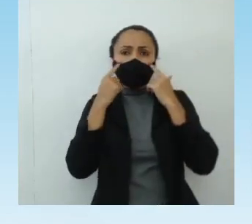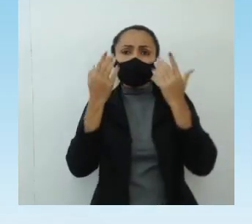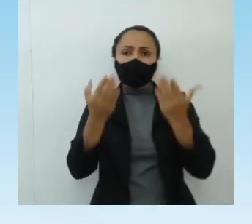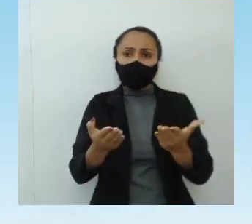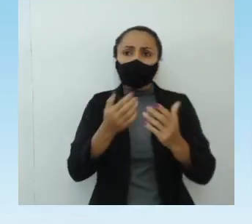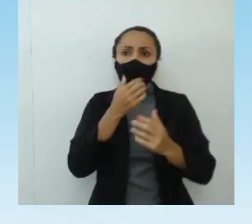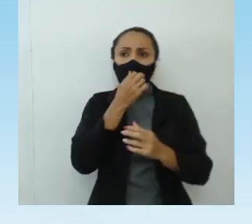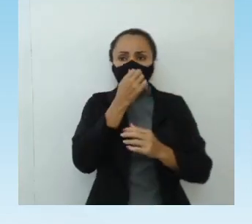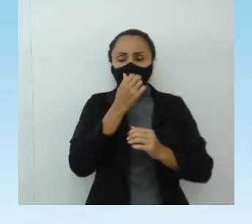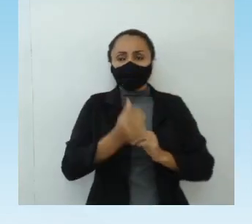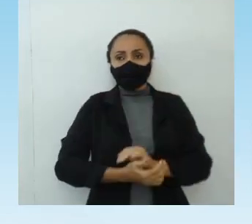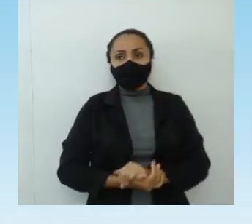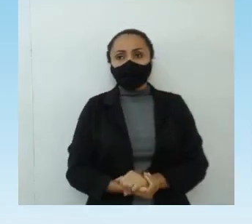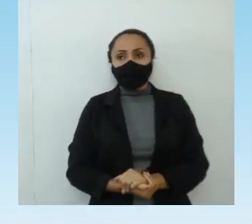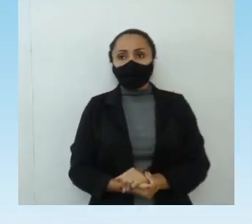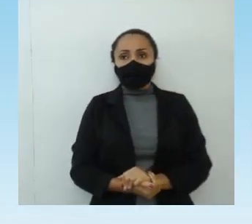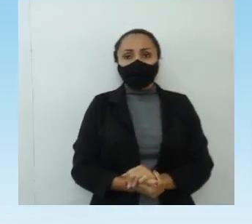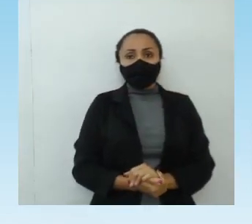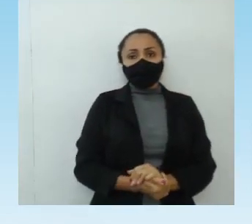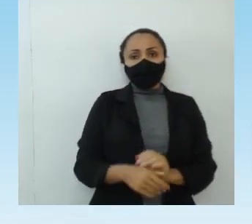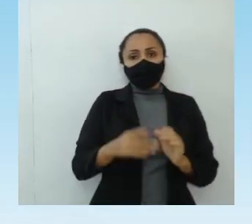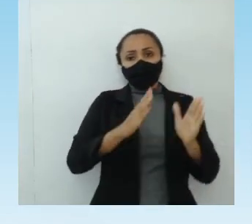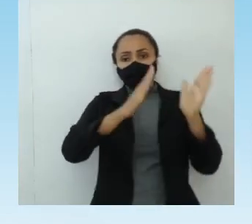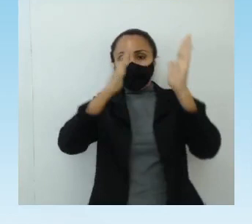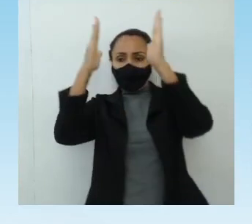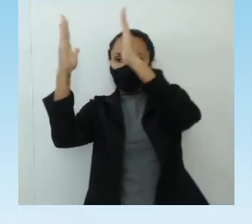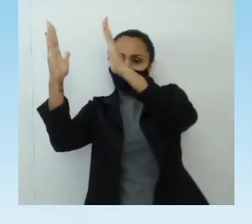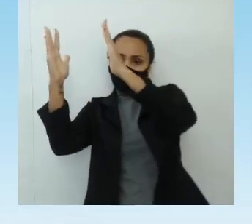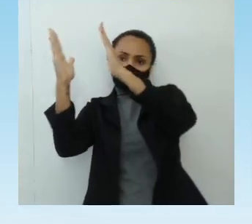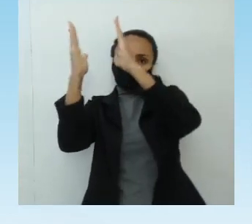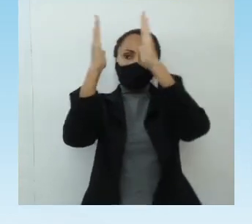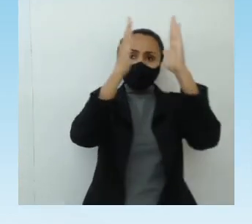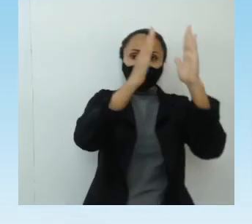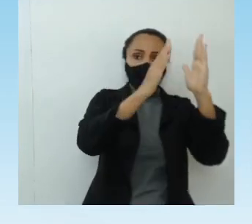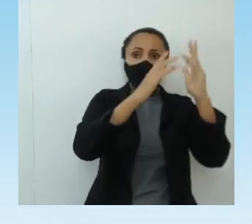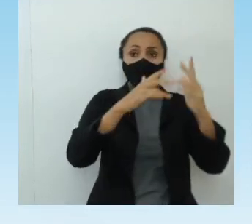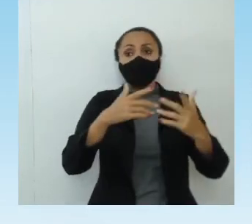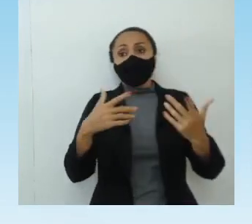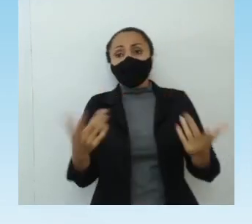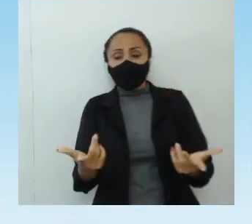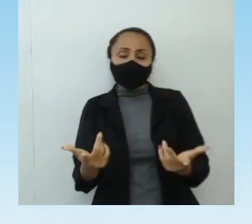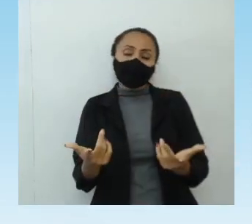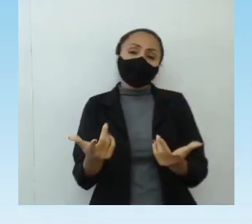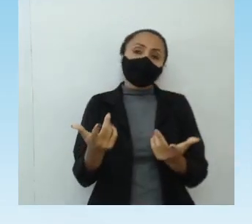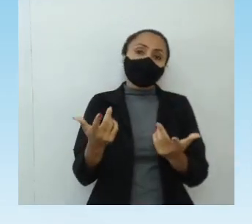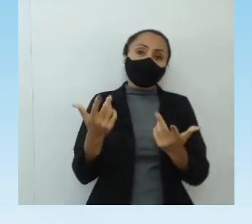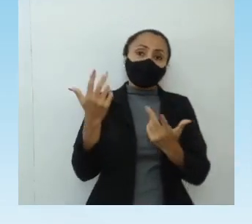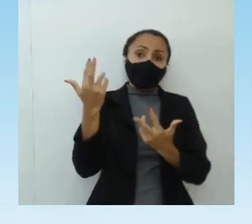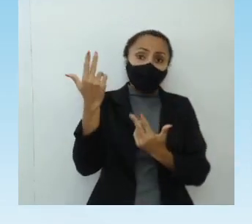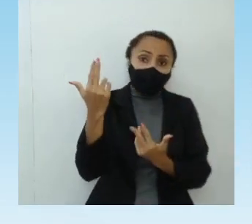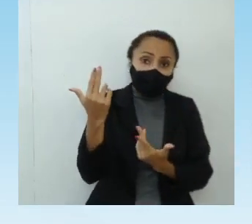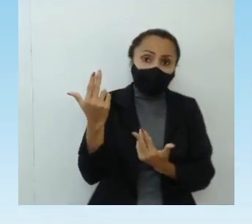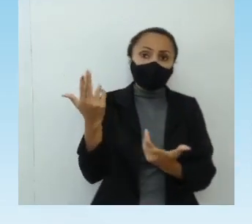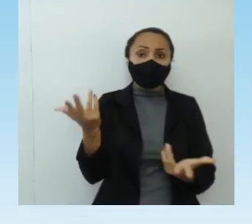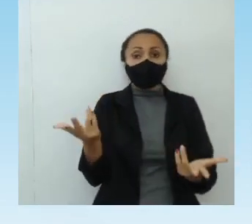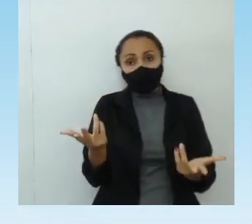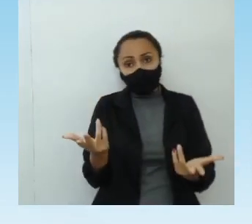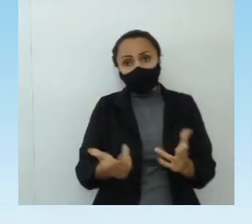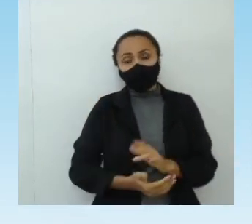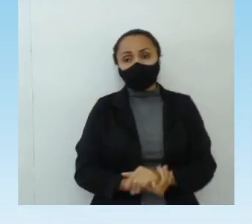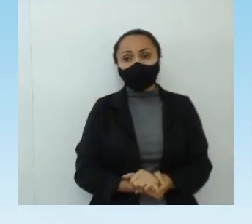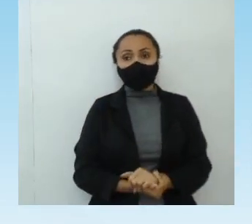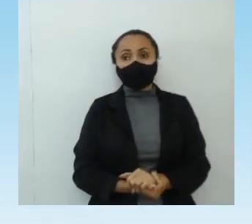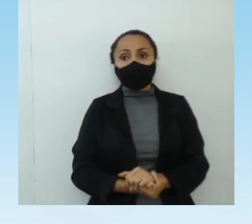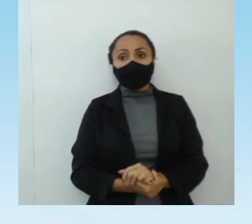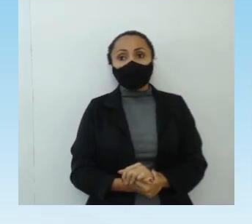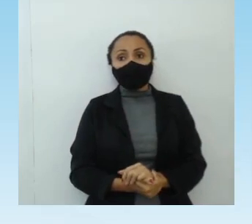que tanto um lado da figura como o outro são muito, mas muito similares. A gente vai